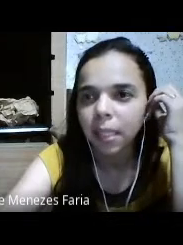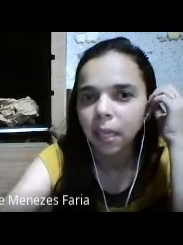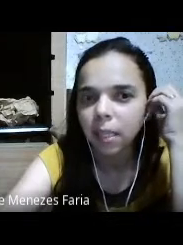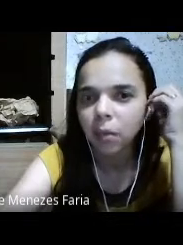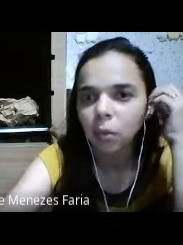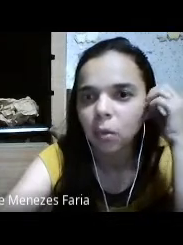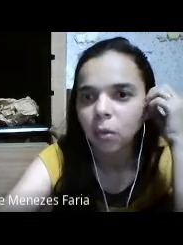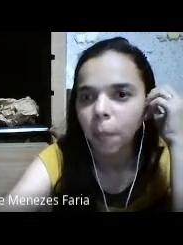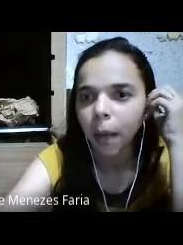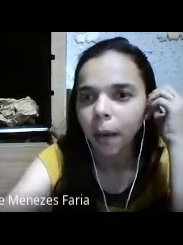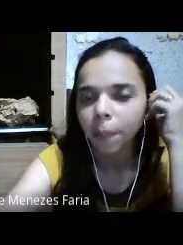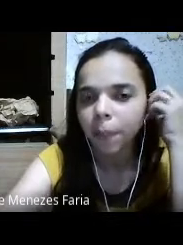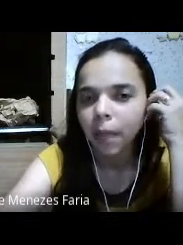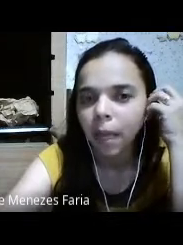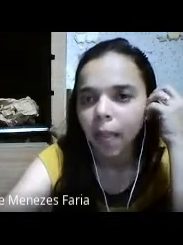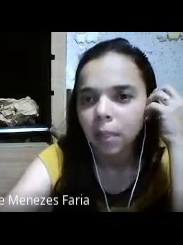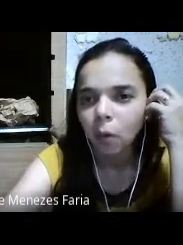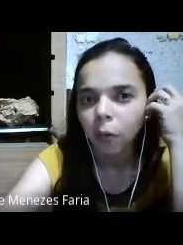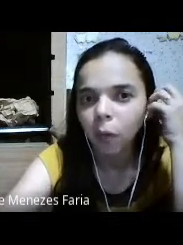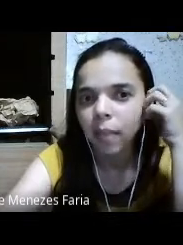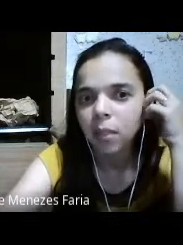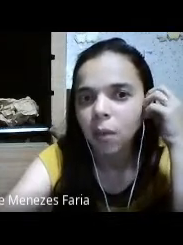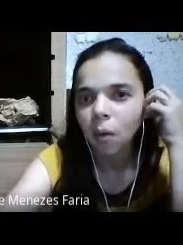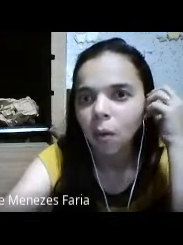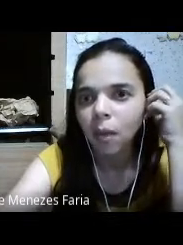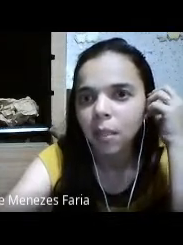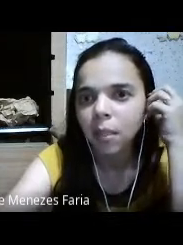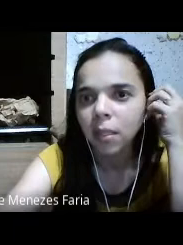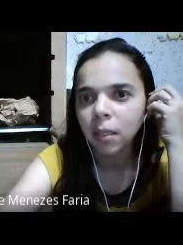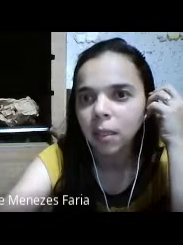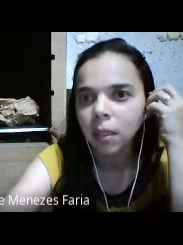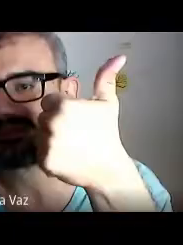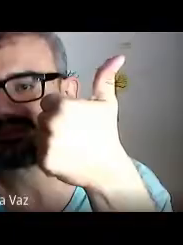saber escrever se eu não souber as configurações?